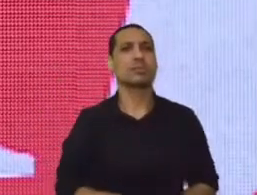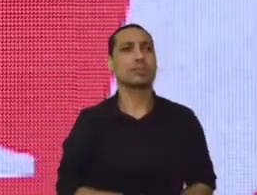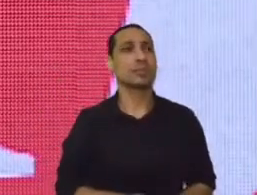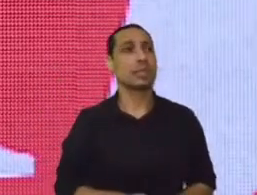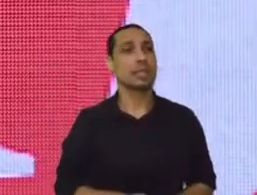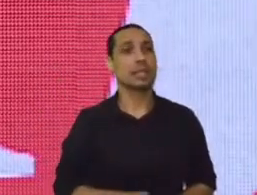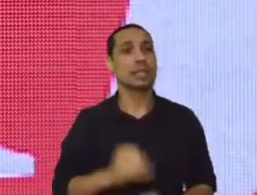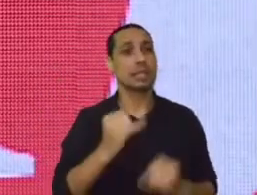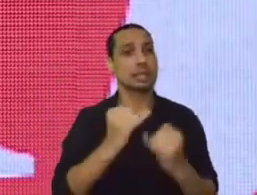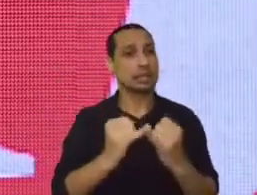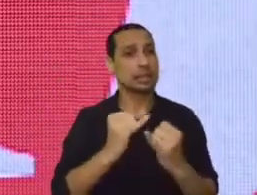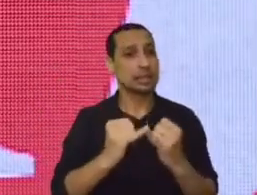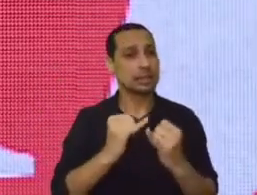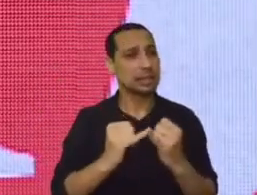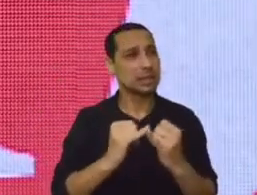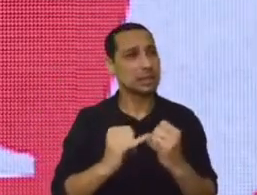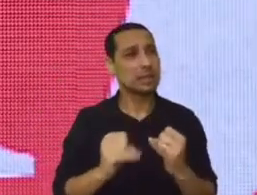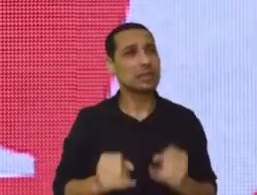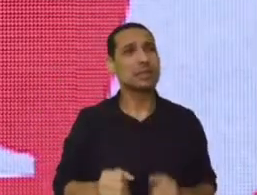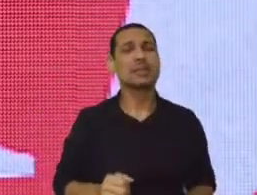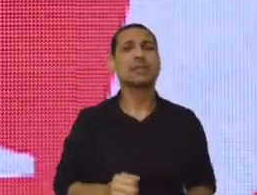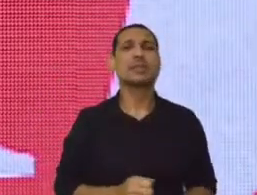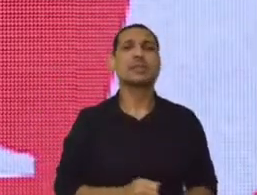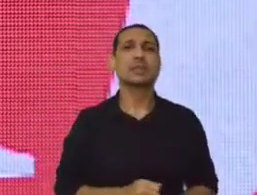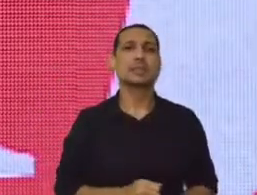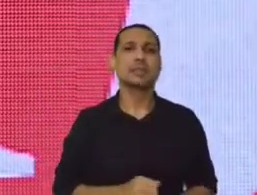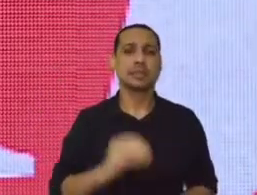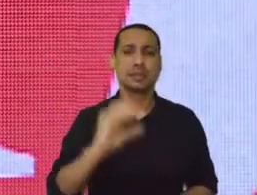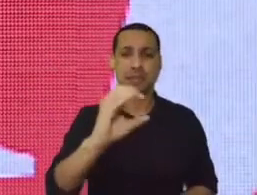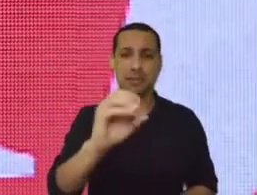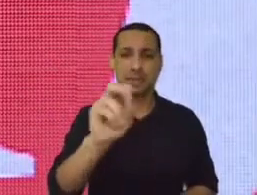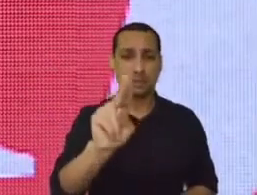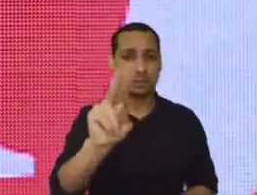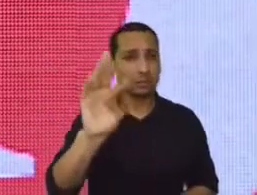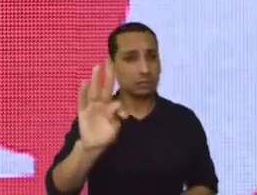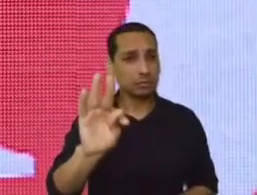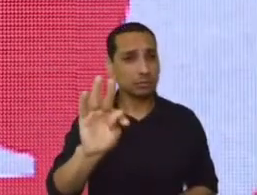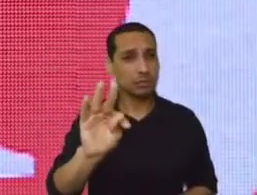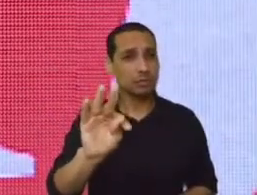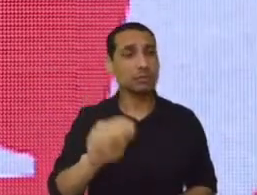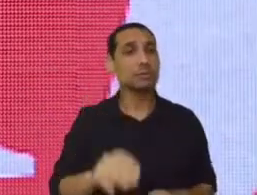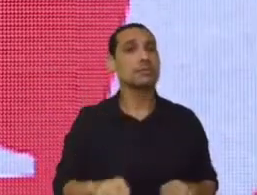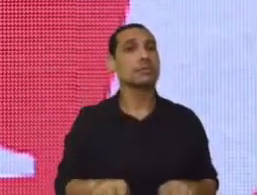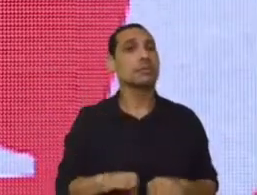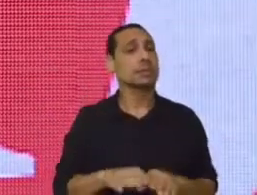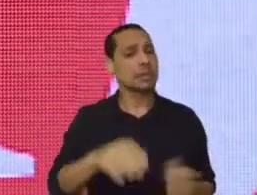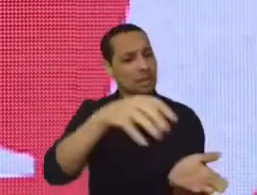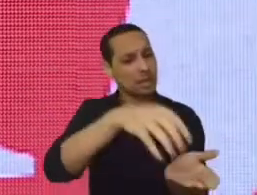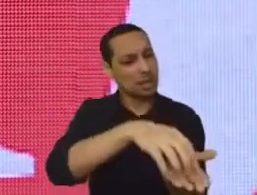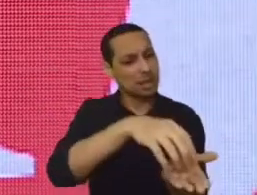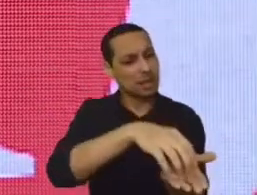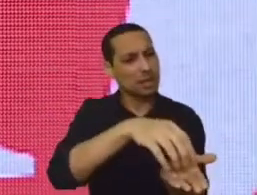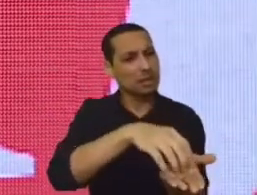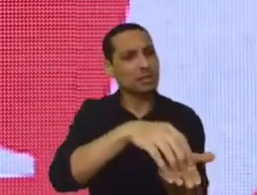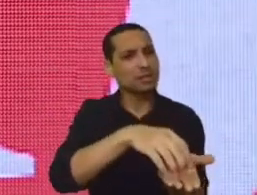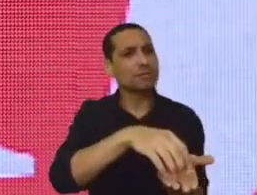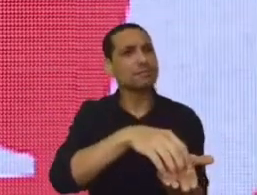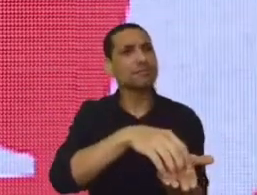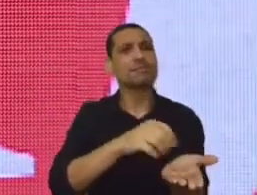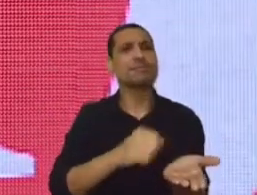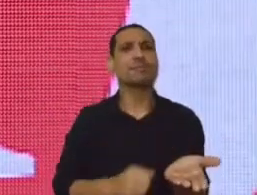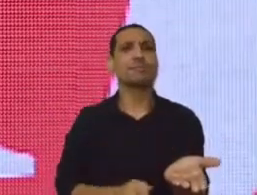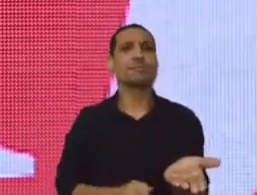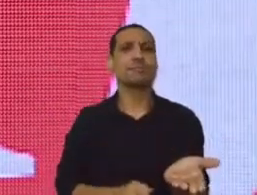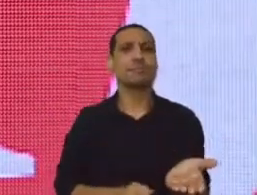tenho respeito por todas as outras que existem no nosso país, mas a nossa central é a central que tem uma imagem de uma central